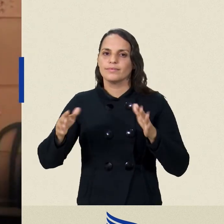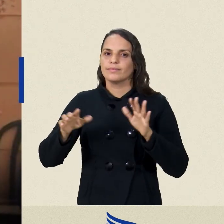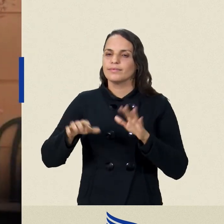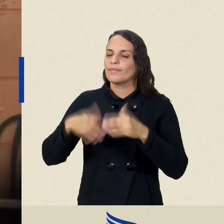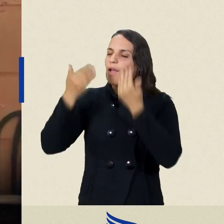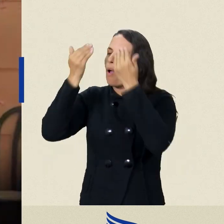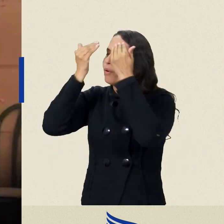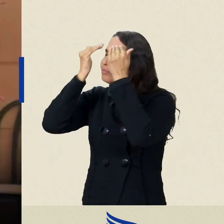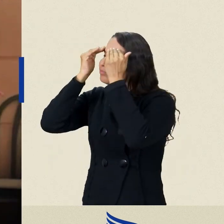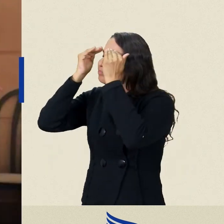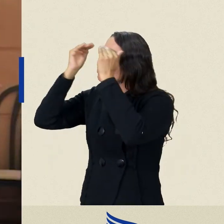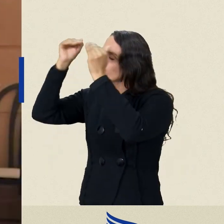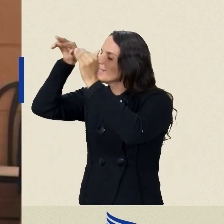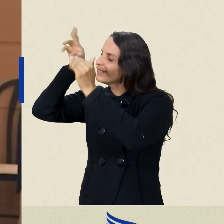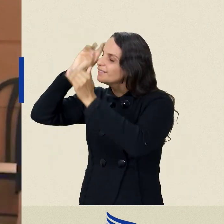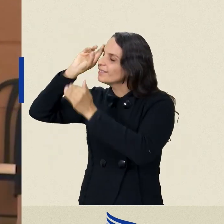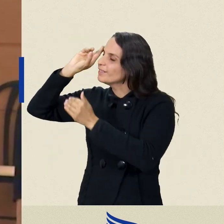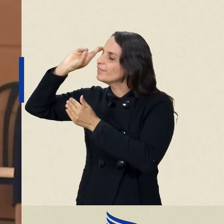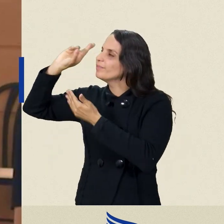obediência a ti,